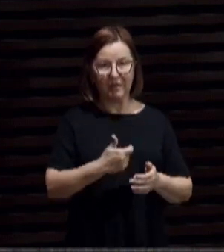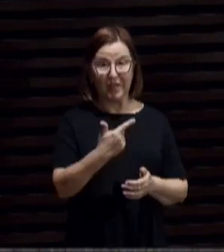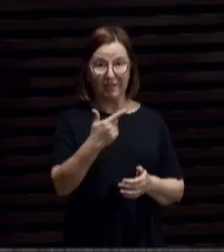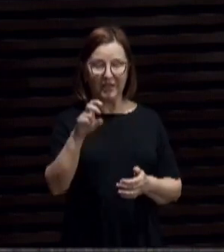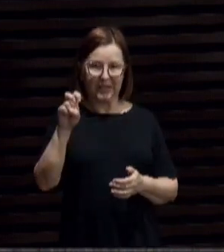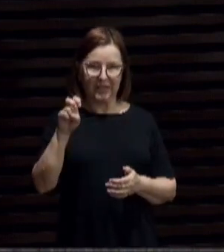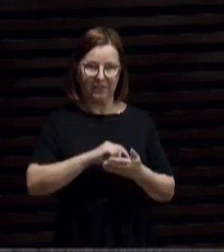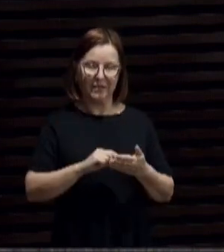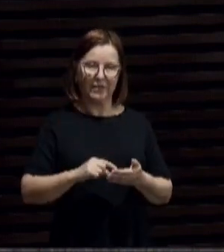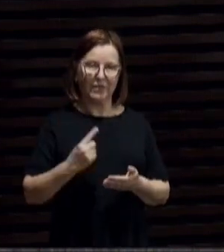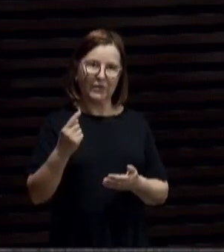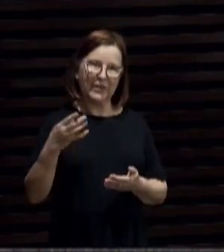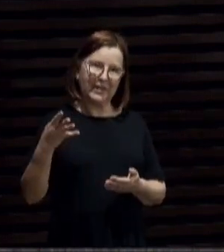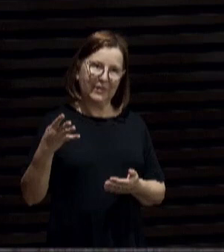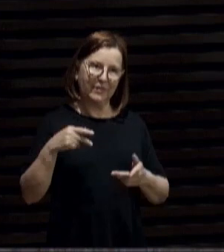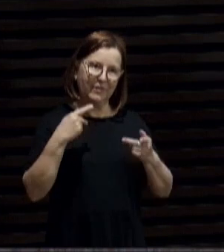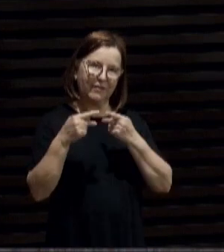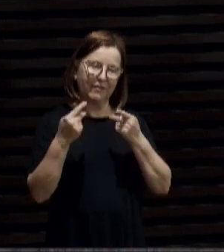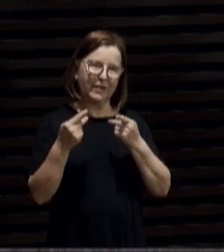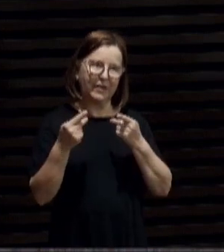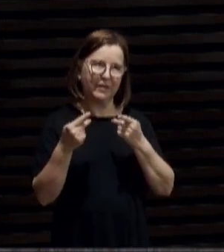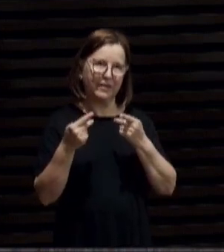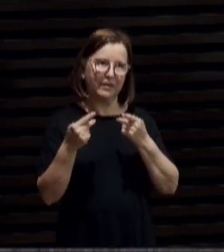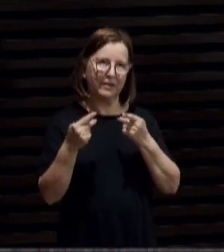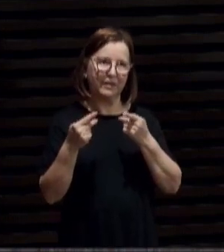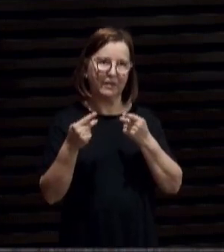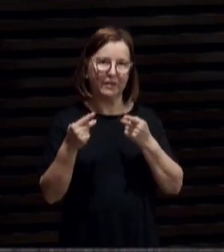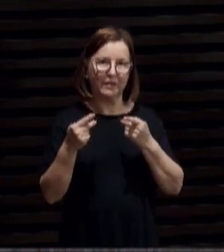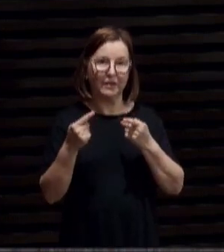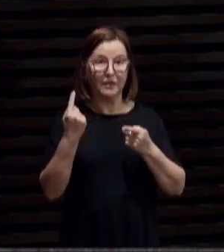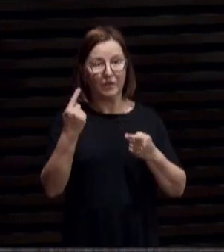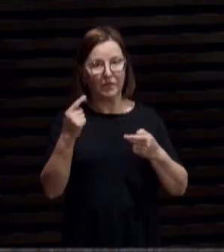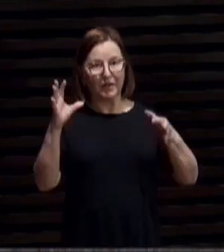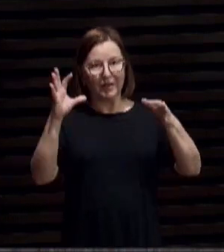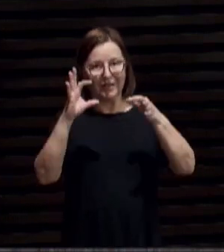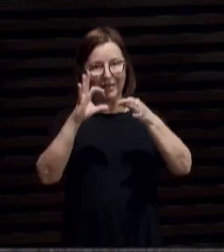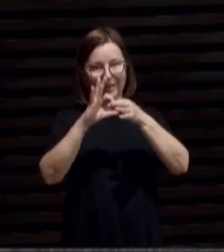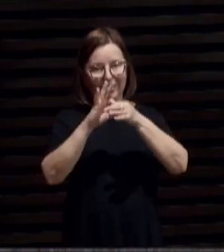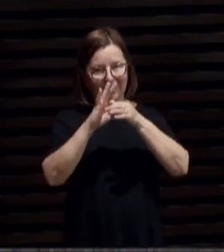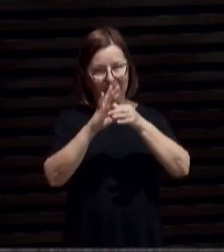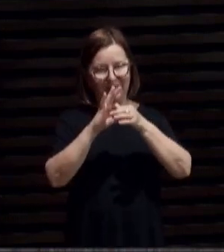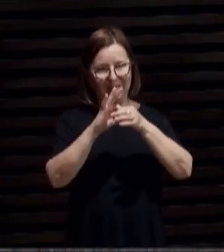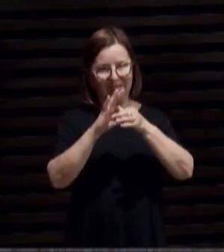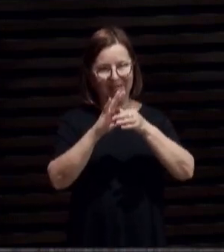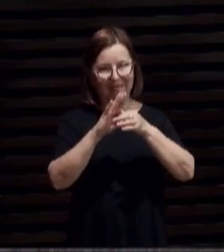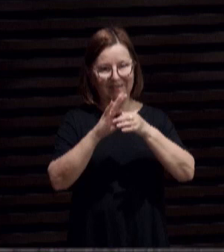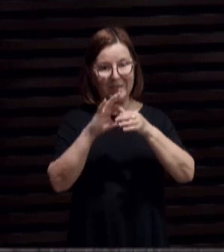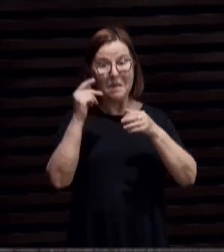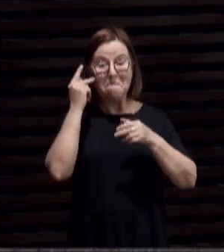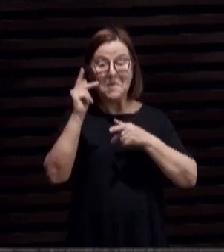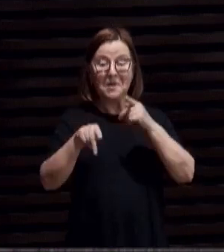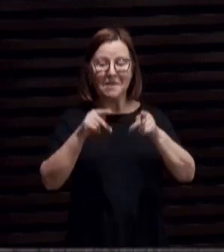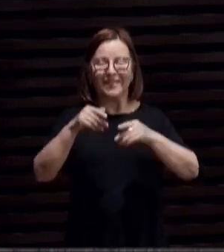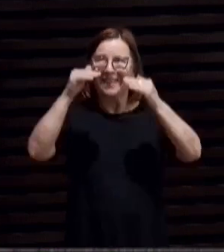verso 14, ele fala de uma intimidade para os que o temem. O